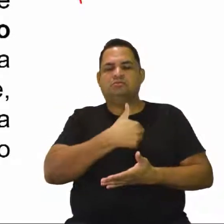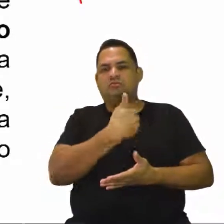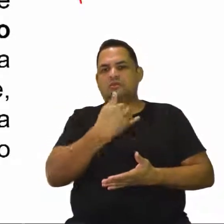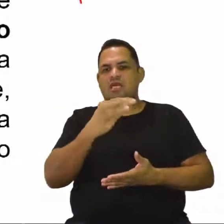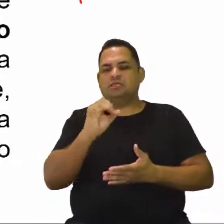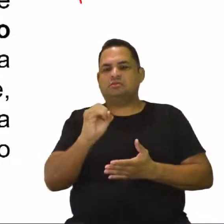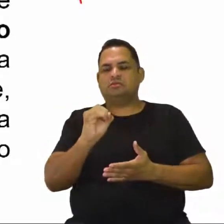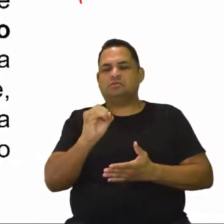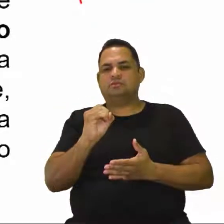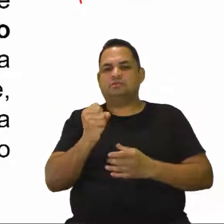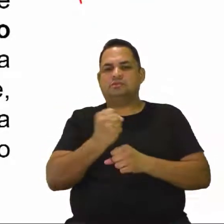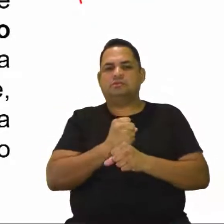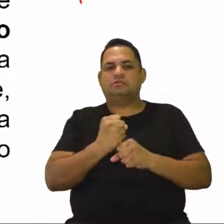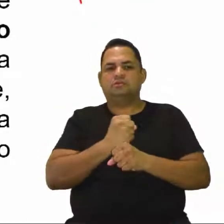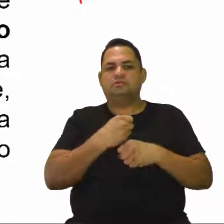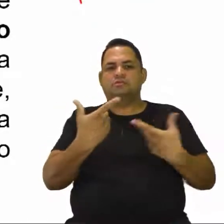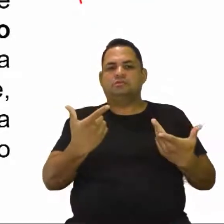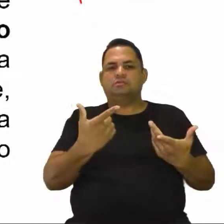anos.